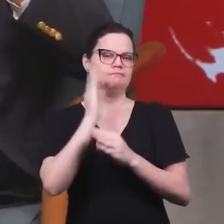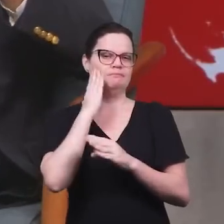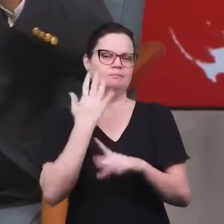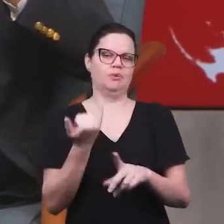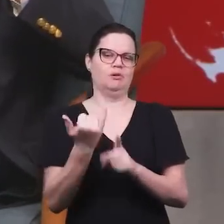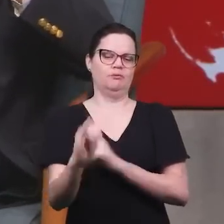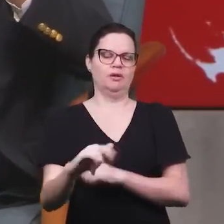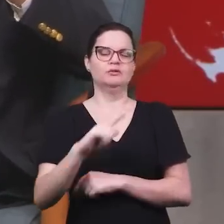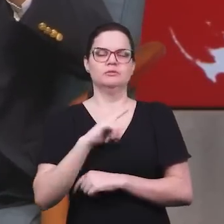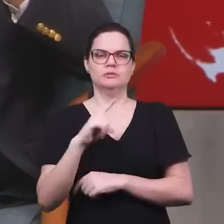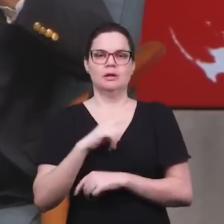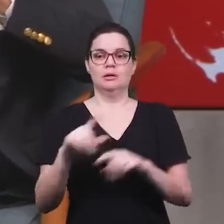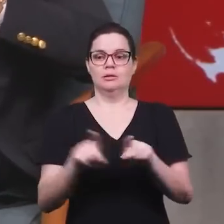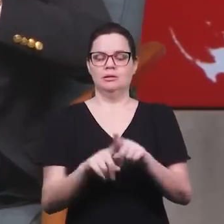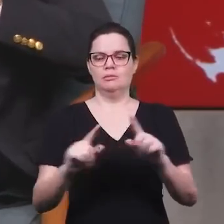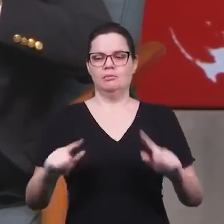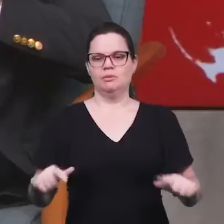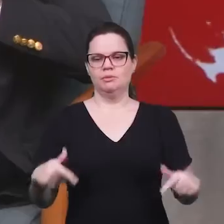e a aplicação